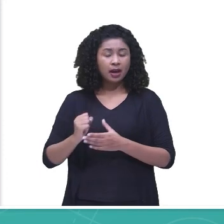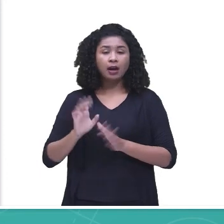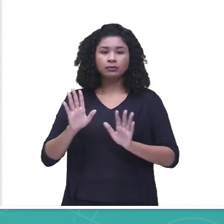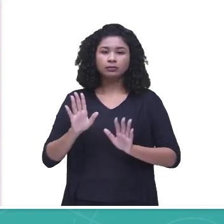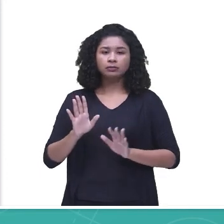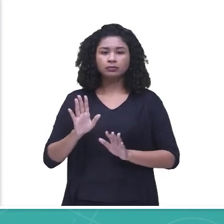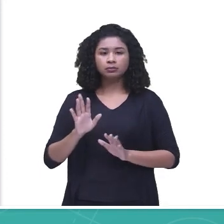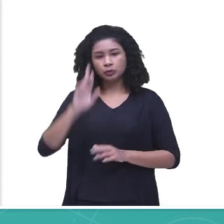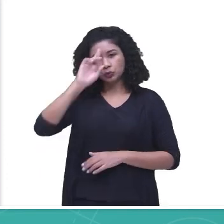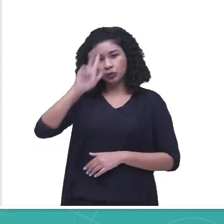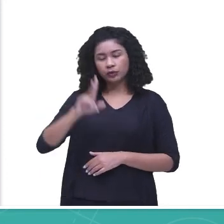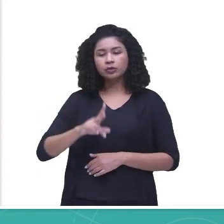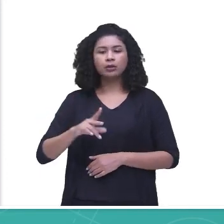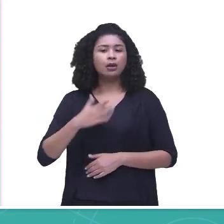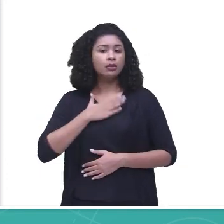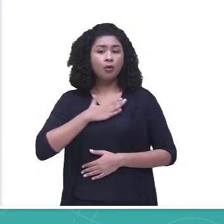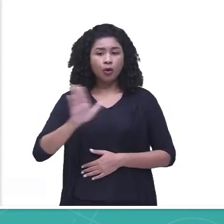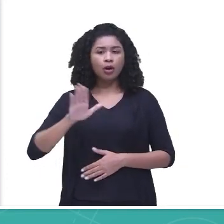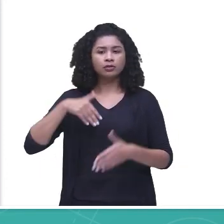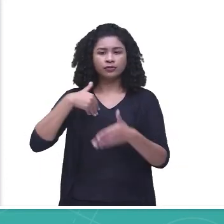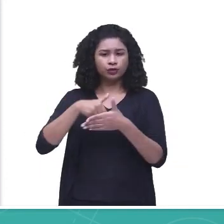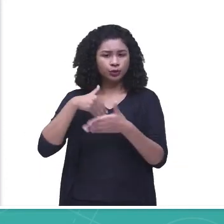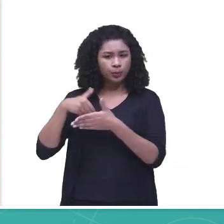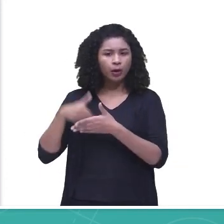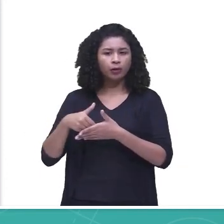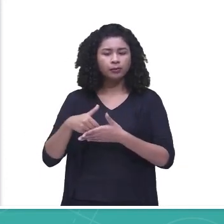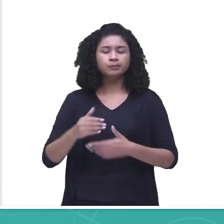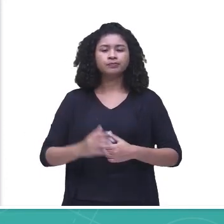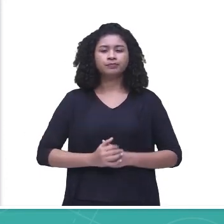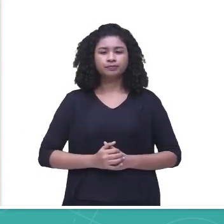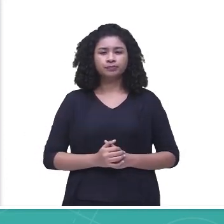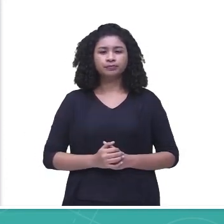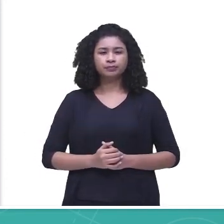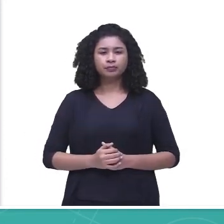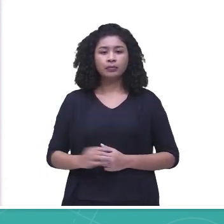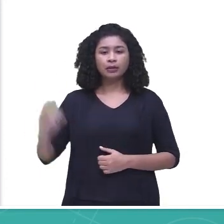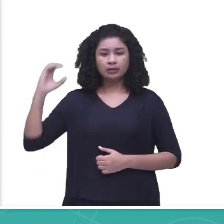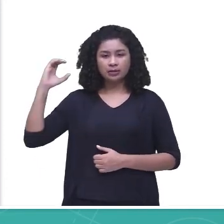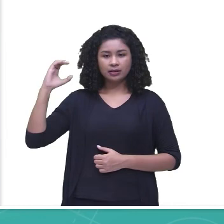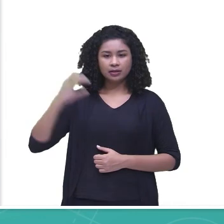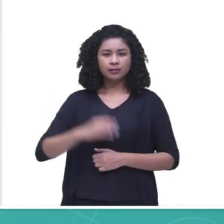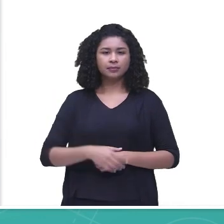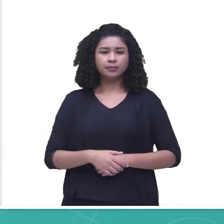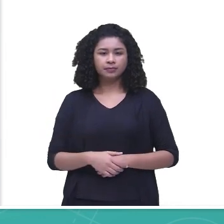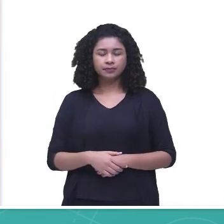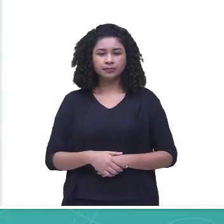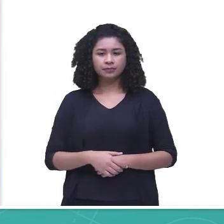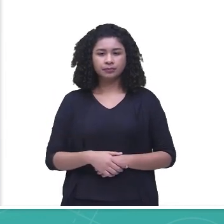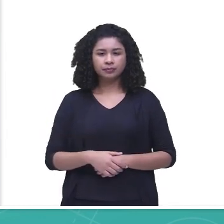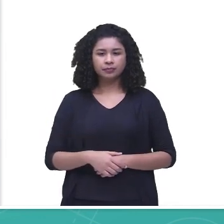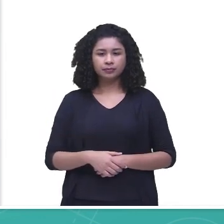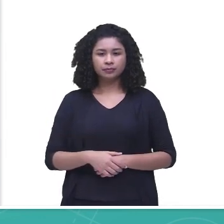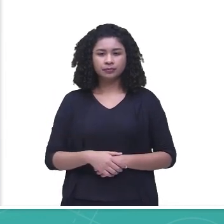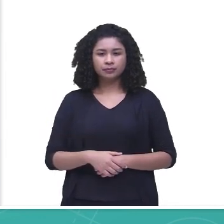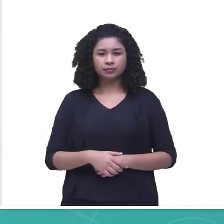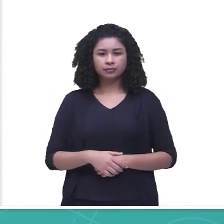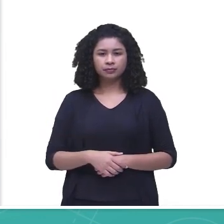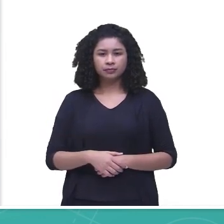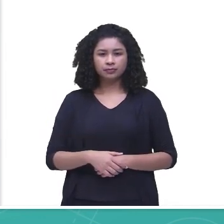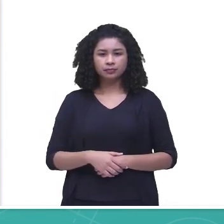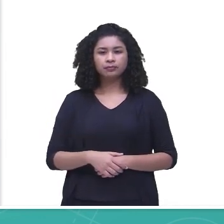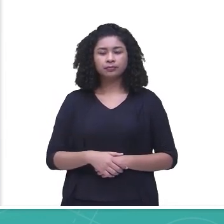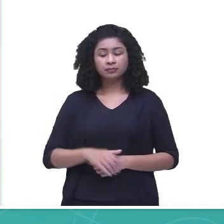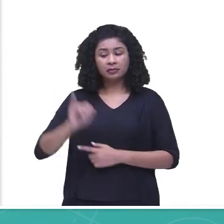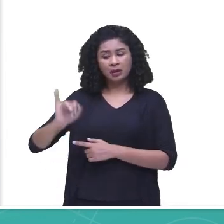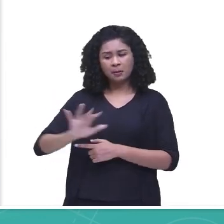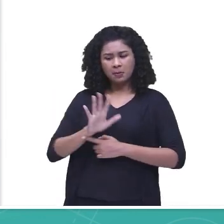gostam de futebol. Na resposta, a letra C agora. No, they don't. Né, através da imagem é